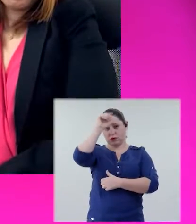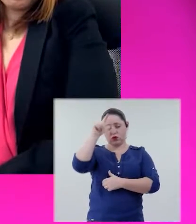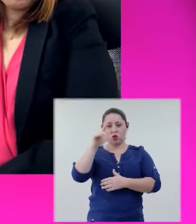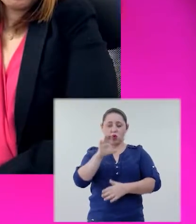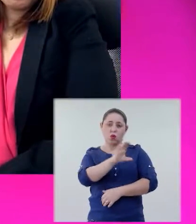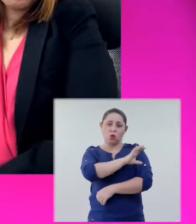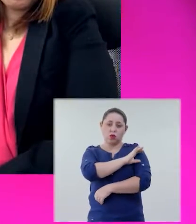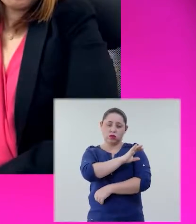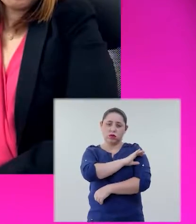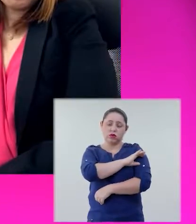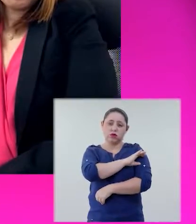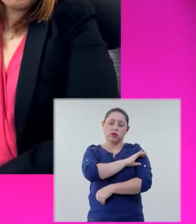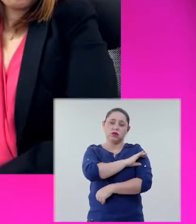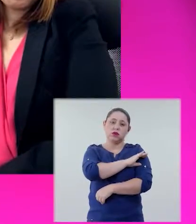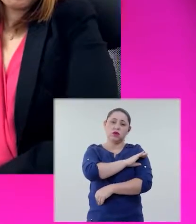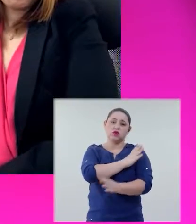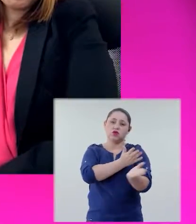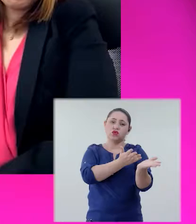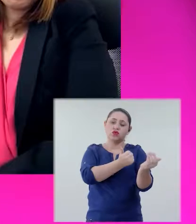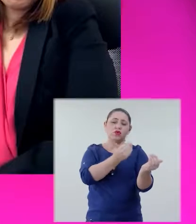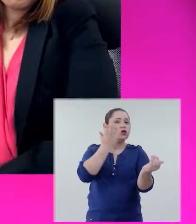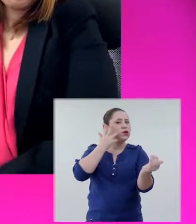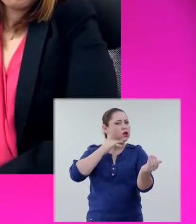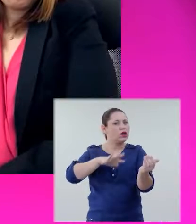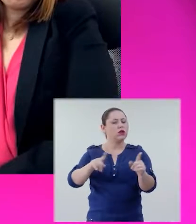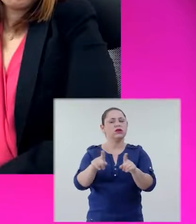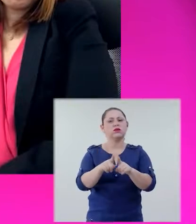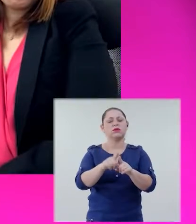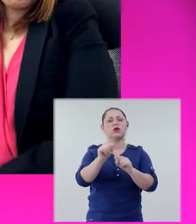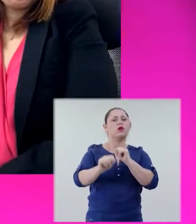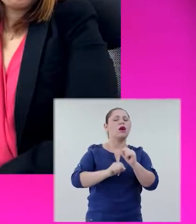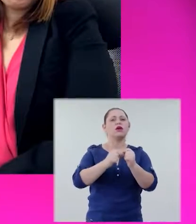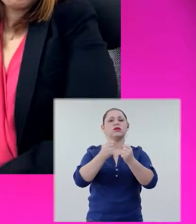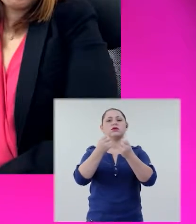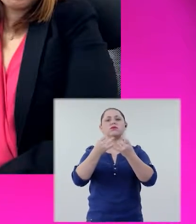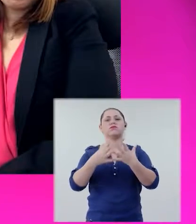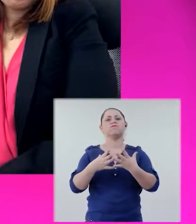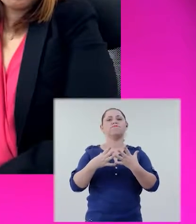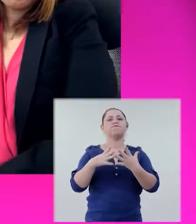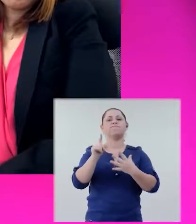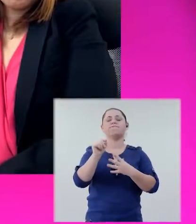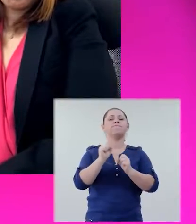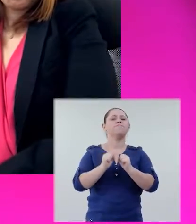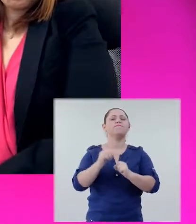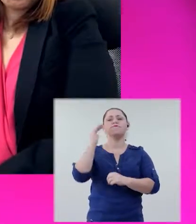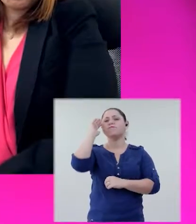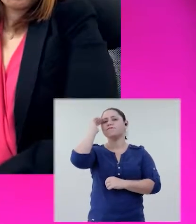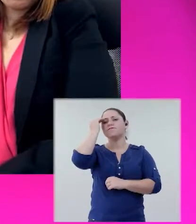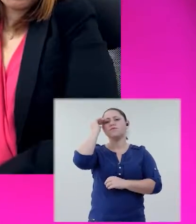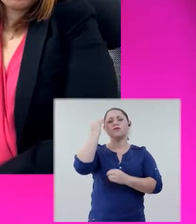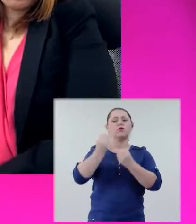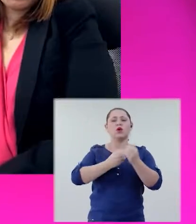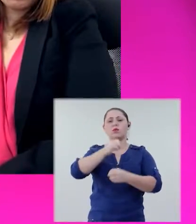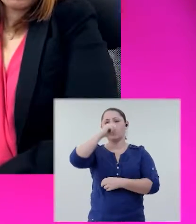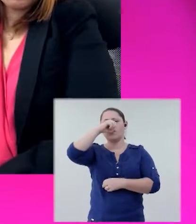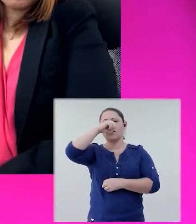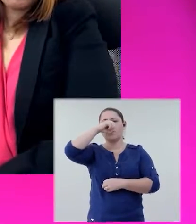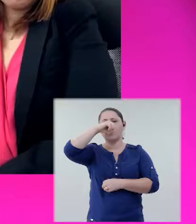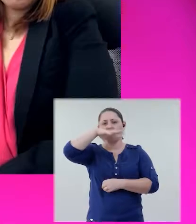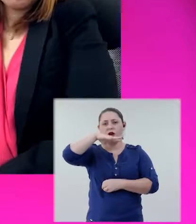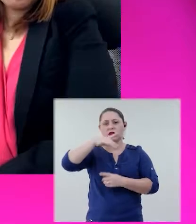Mato Grosso do Sul, coordenando, né, Infância e Juventude, falar um pouquinho a respeito do que a gente pode entender